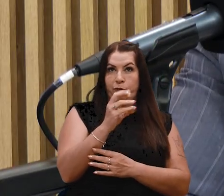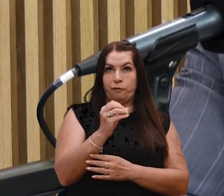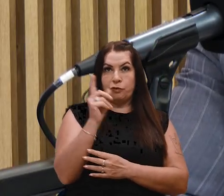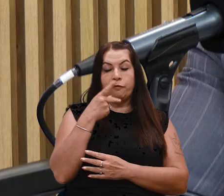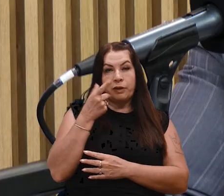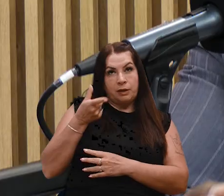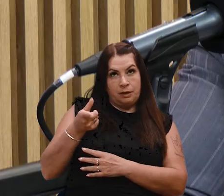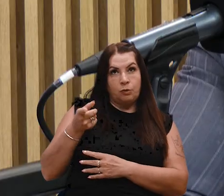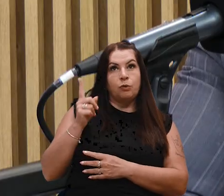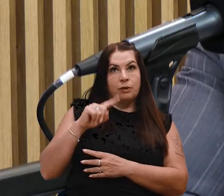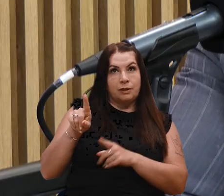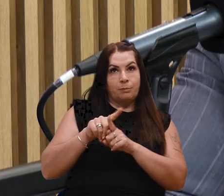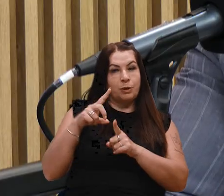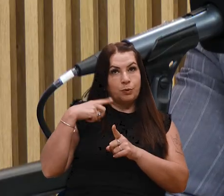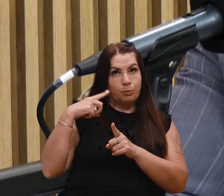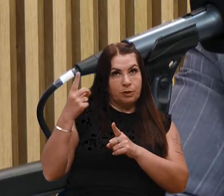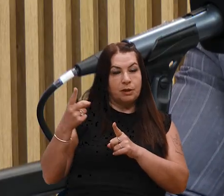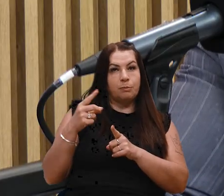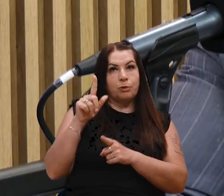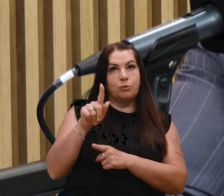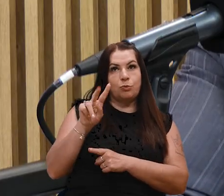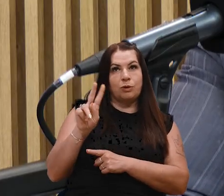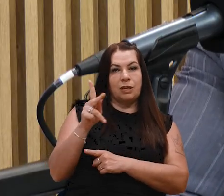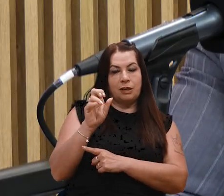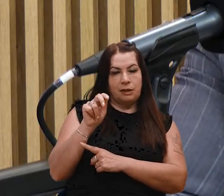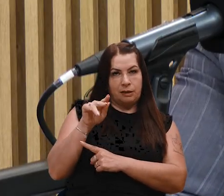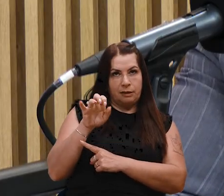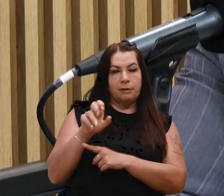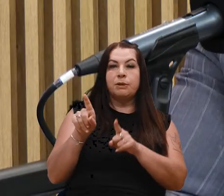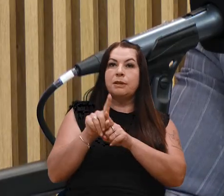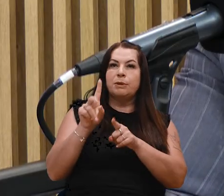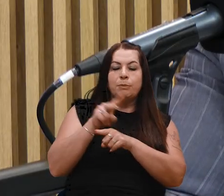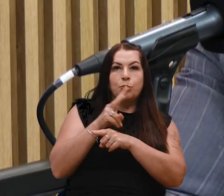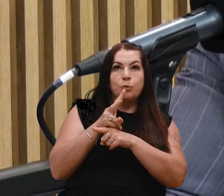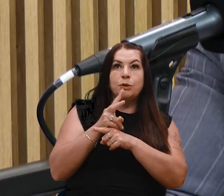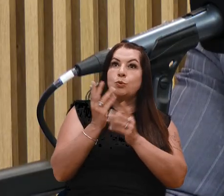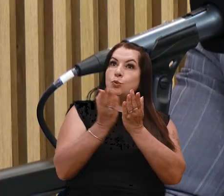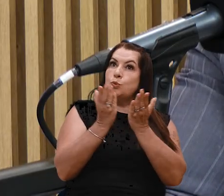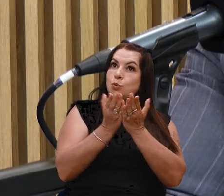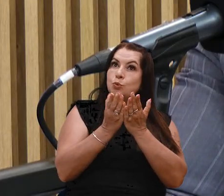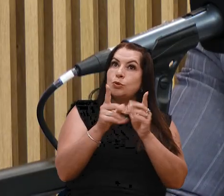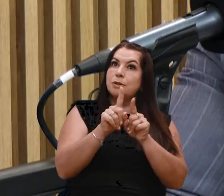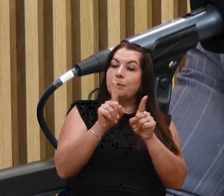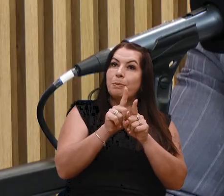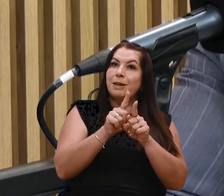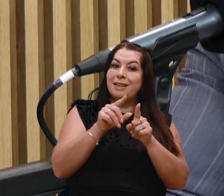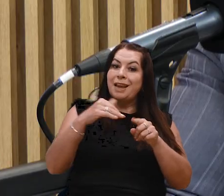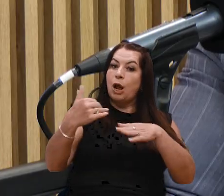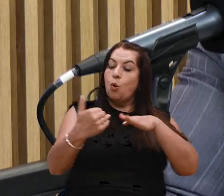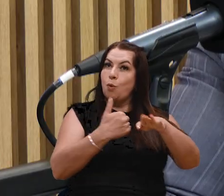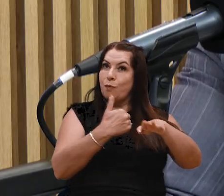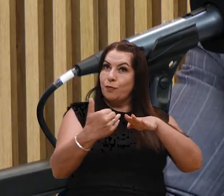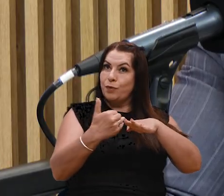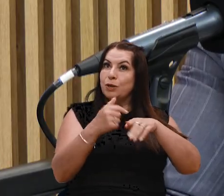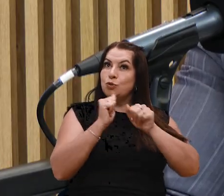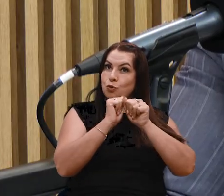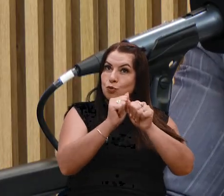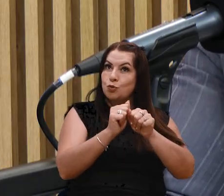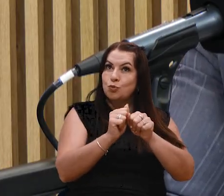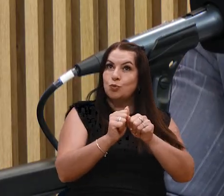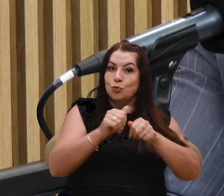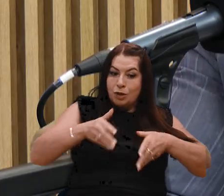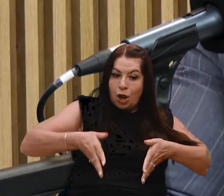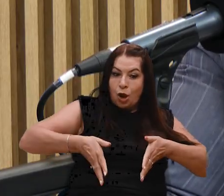agora também do deputado e do Guilherme, e estava procurando estudos para a concessão da rodovia, juntamente com a concessão da Rota do